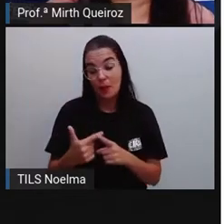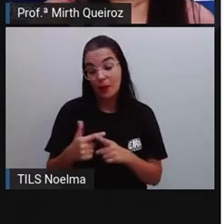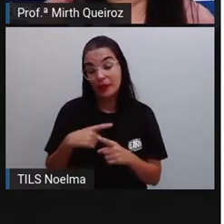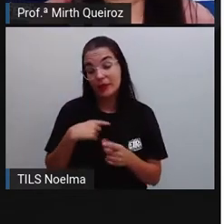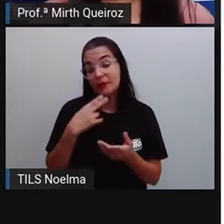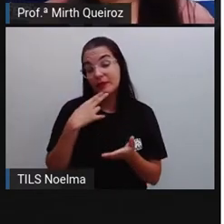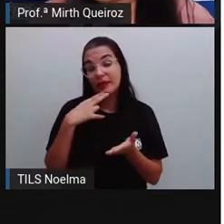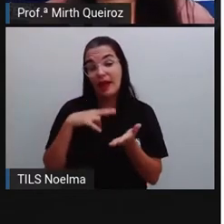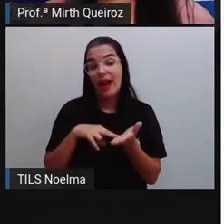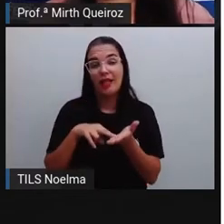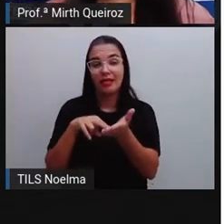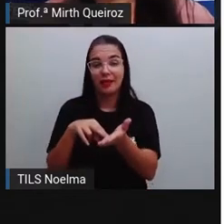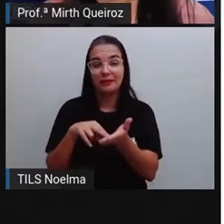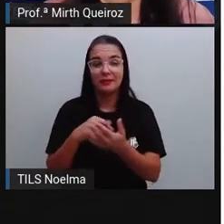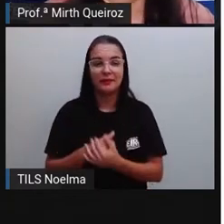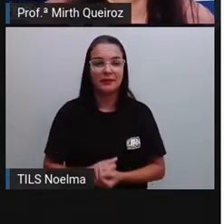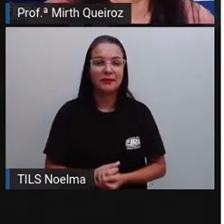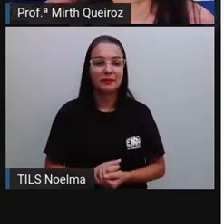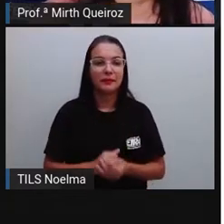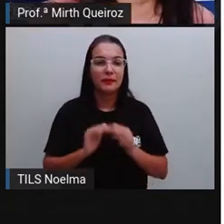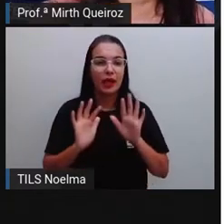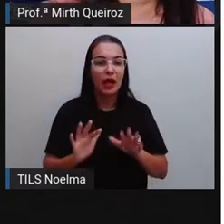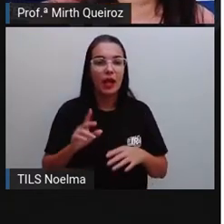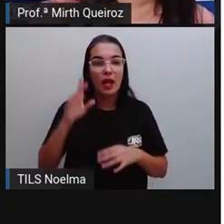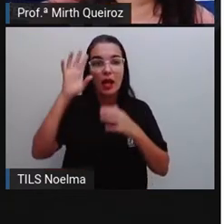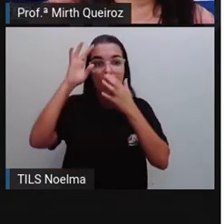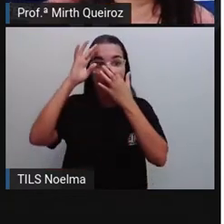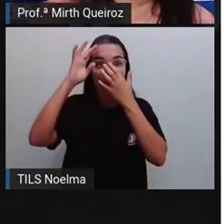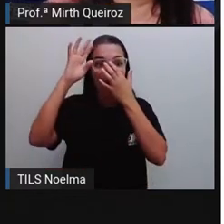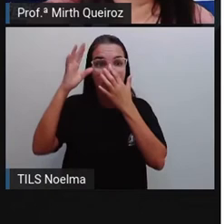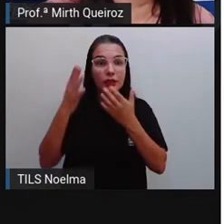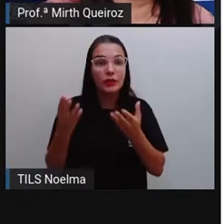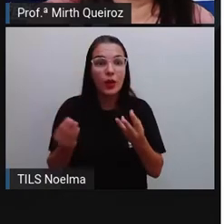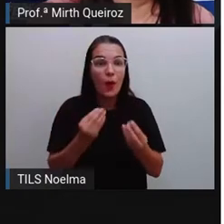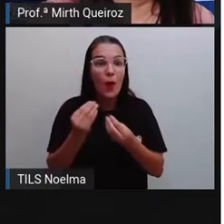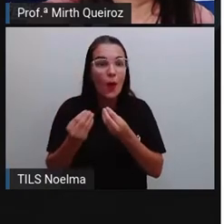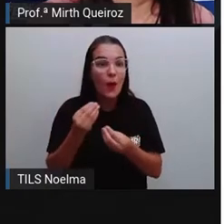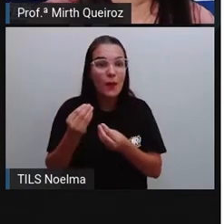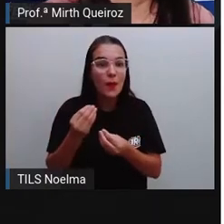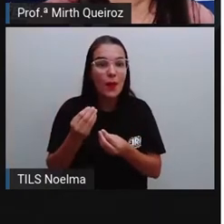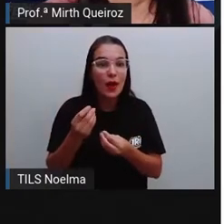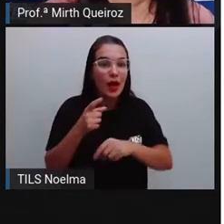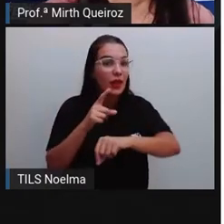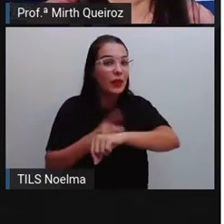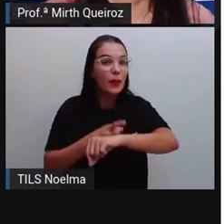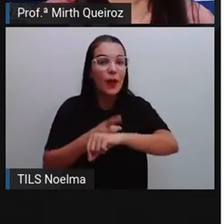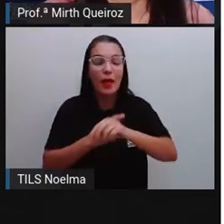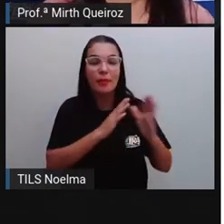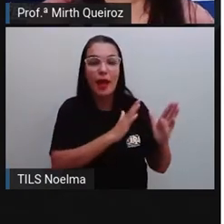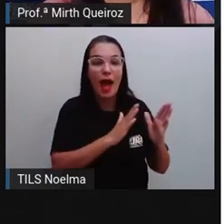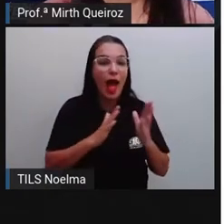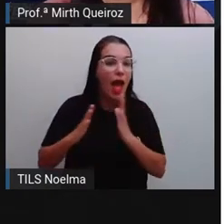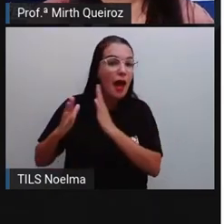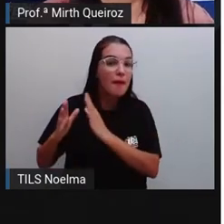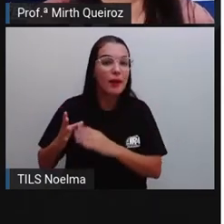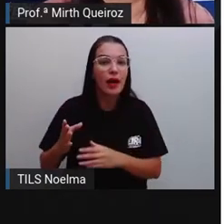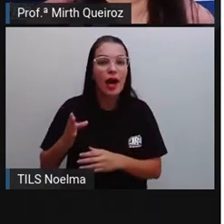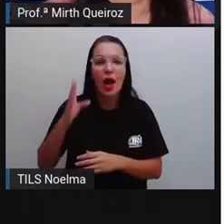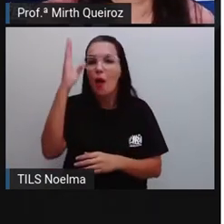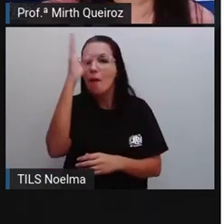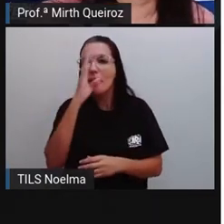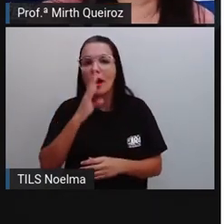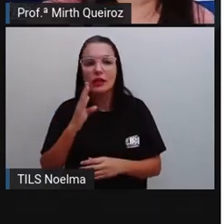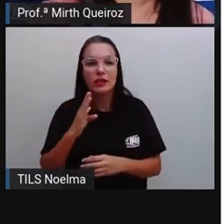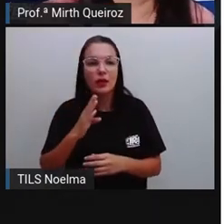de quê? De cartas. Imagine aí na época do descobrimento, né? Onde Pero Vaz de Caminha, ele